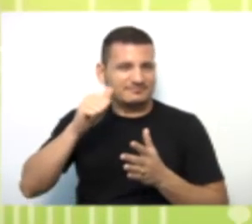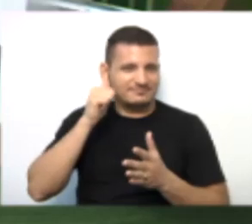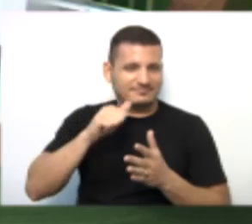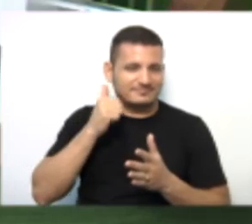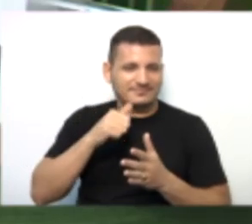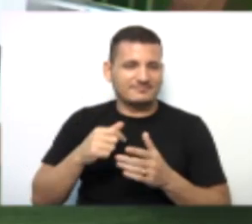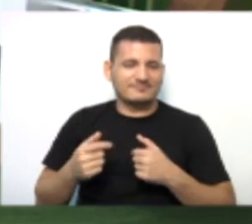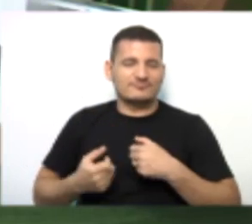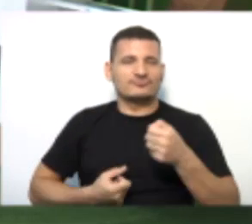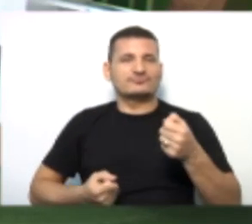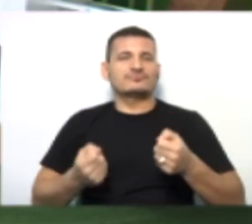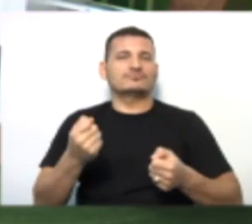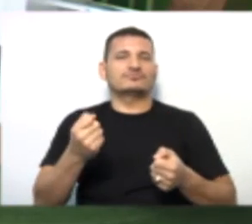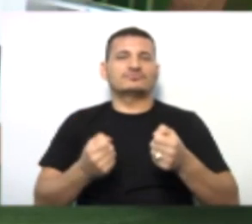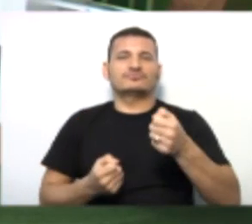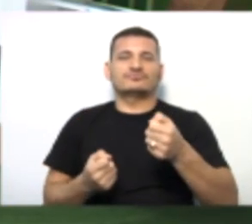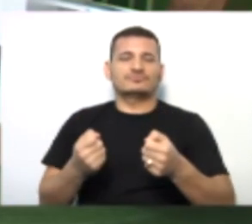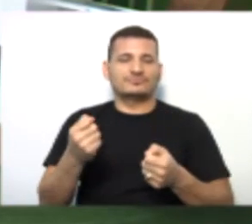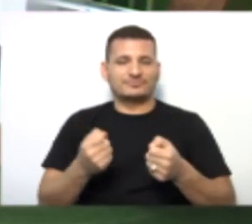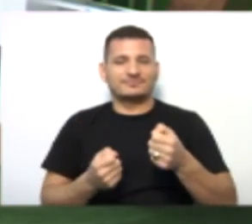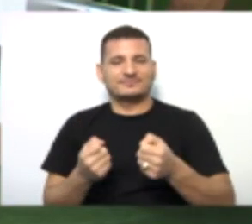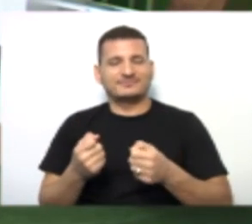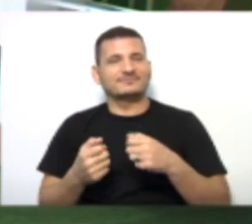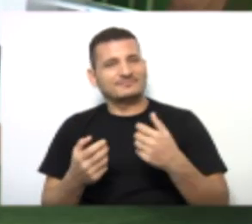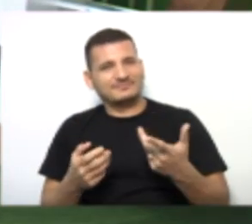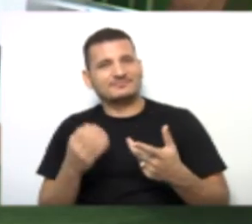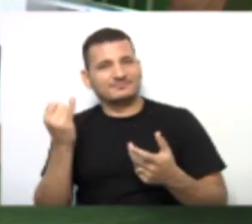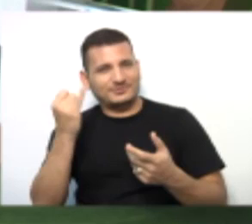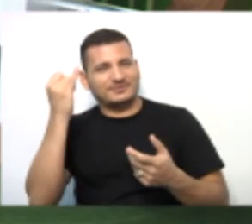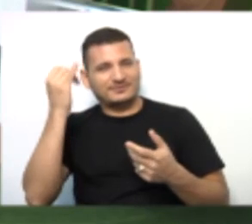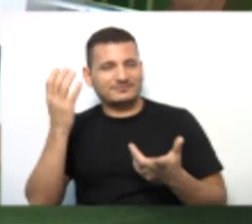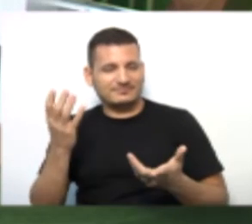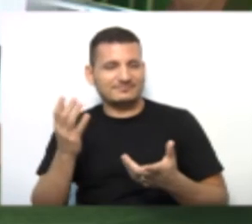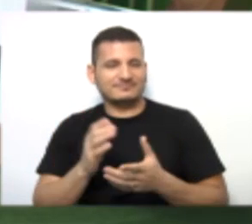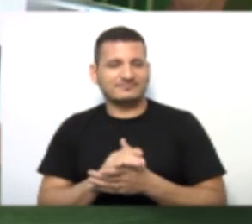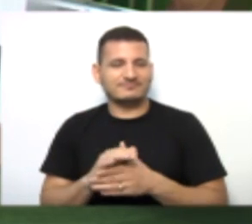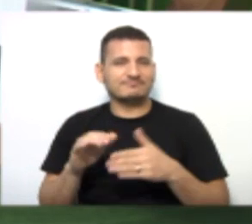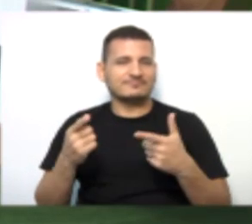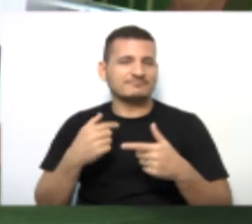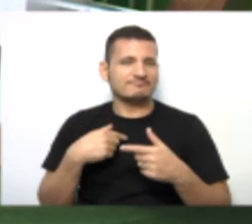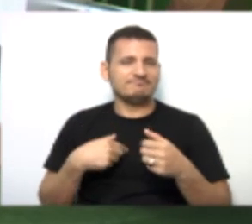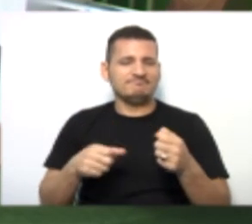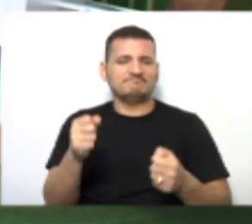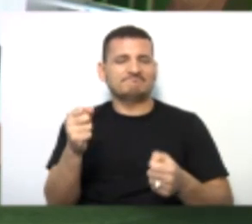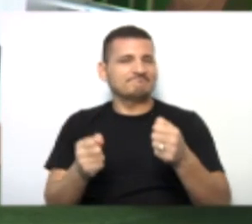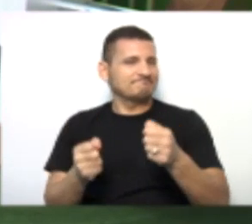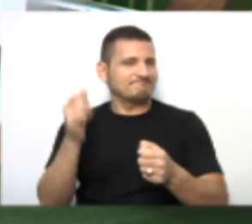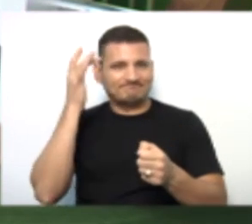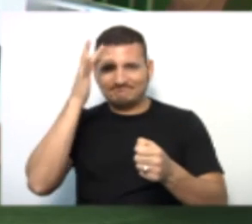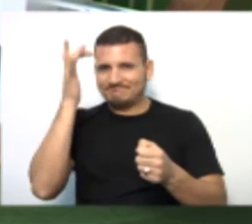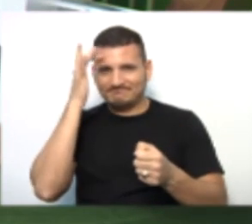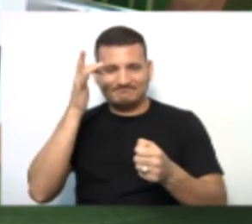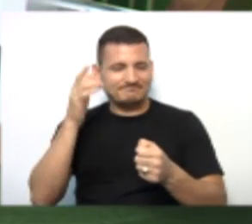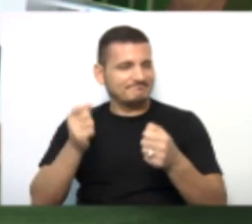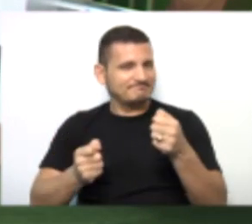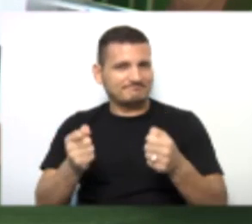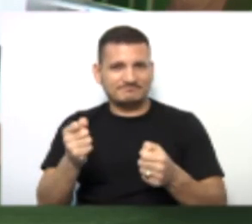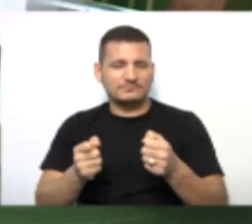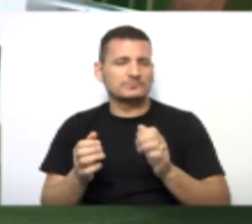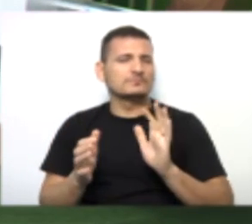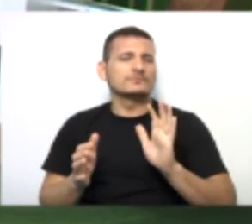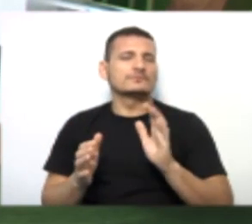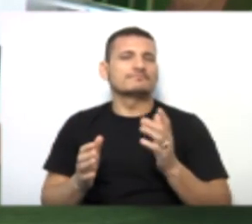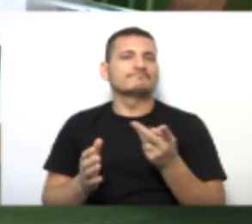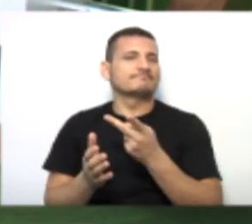todo pagando de carro. Isso é importante. Isso é importante, né, professor? É isso Então, aí. mas eu era brabo no volante, não sabia dirigir. Mas o que acontece?